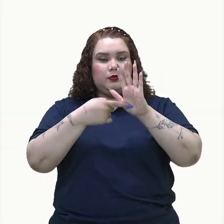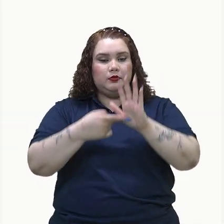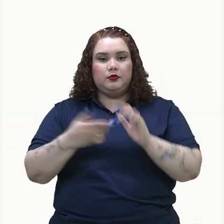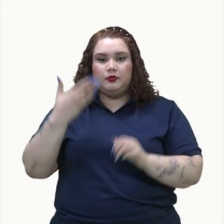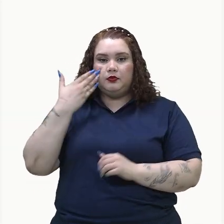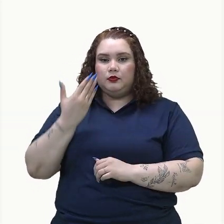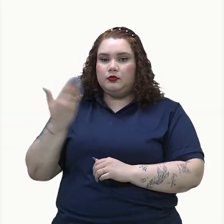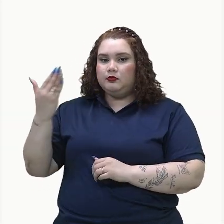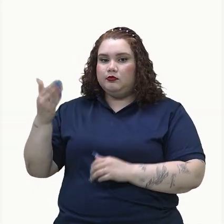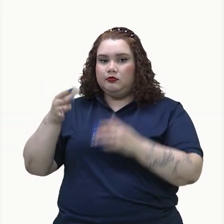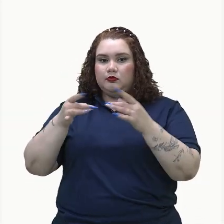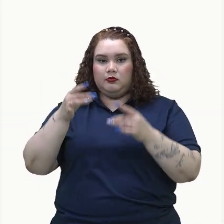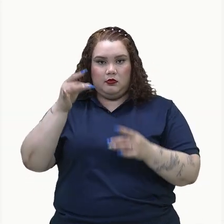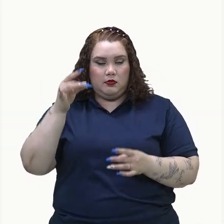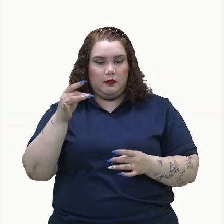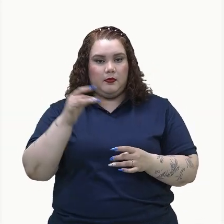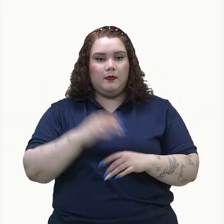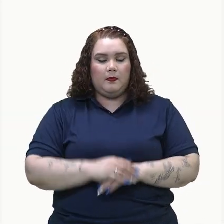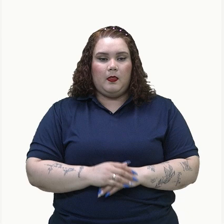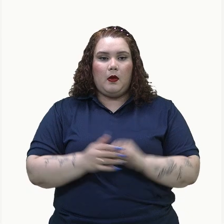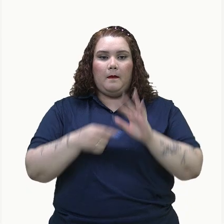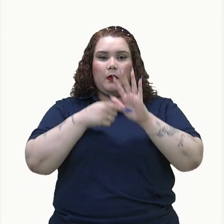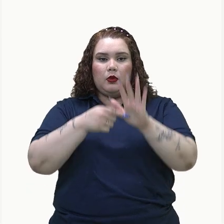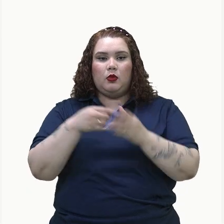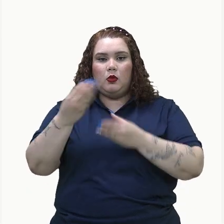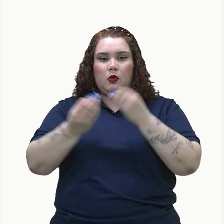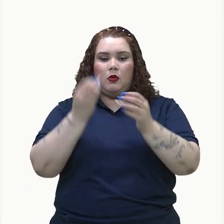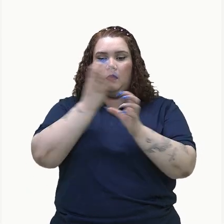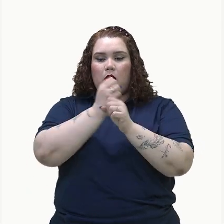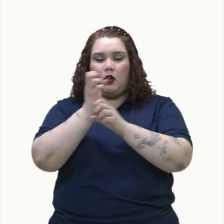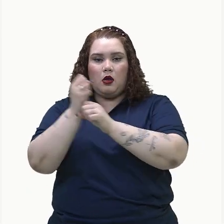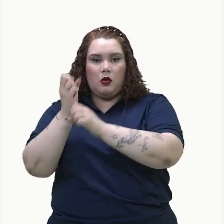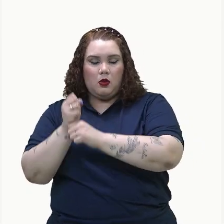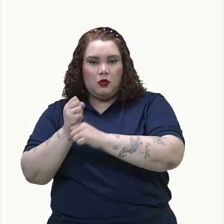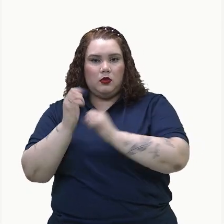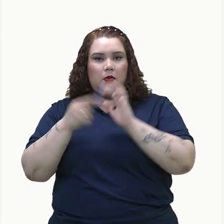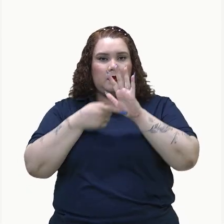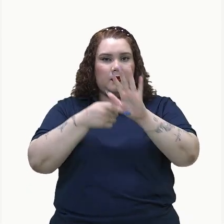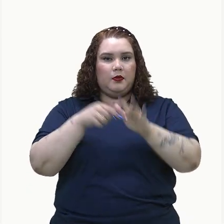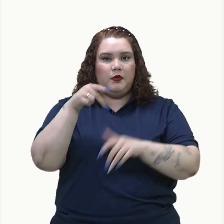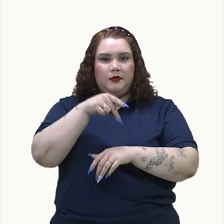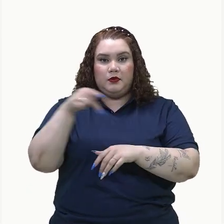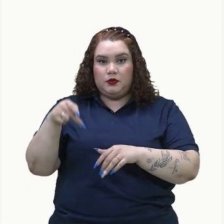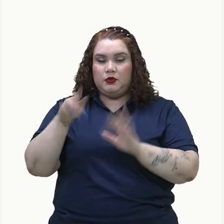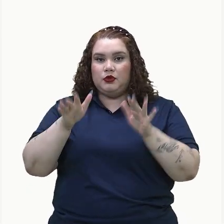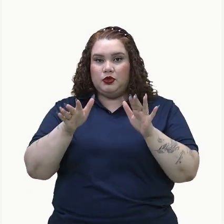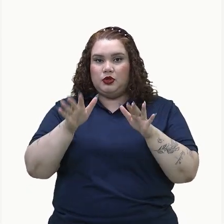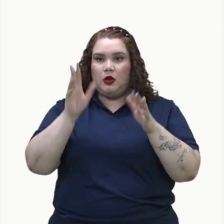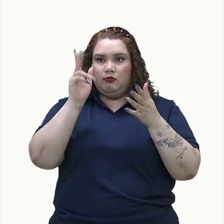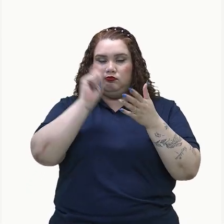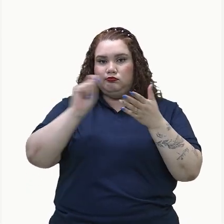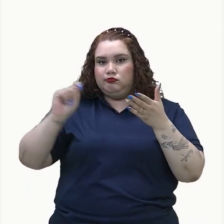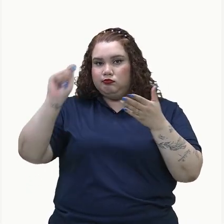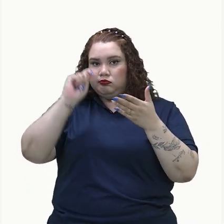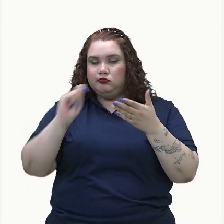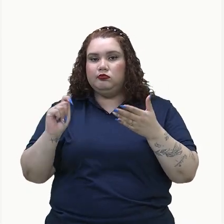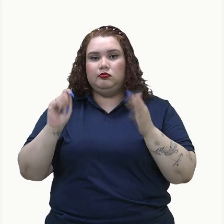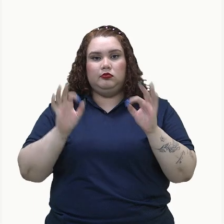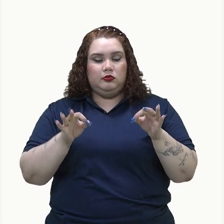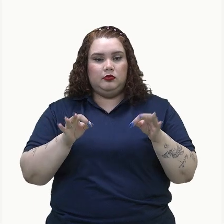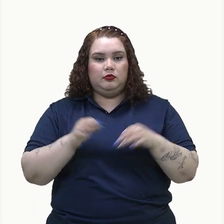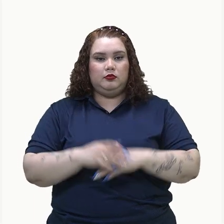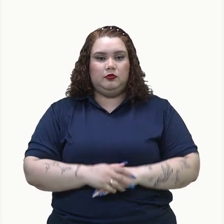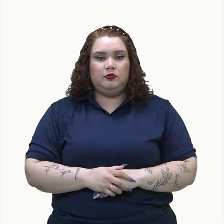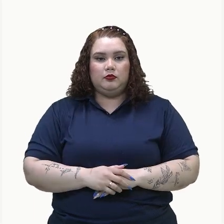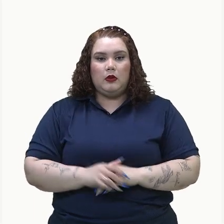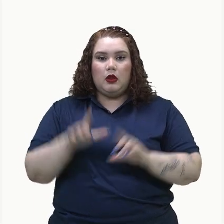bonitinha aqui para você da solução, mostrando exatamente esses valores que eu acabei de calcular ali para você, né? A corrente